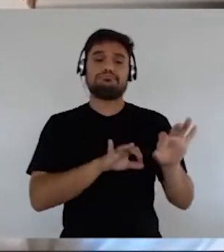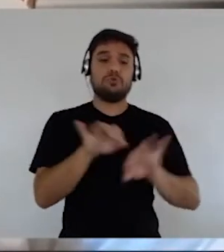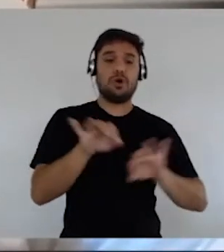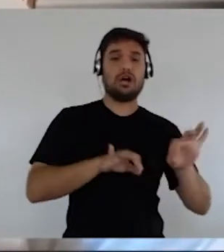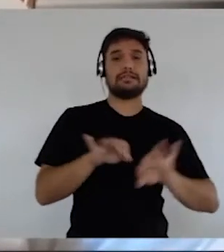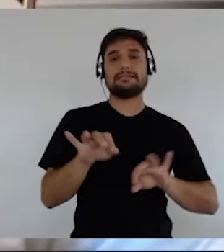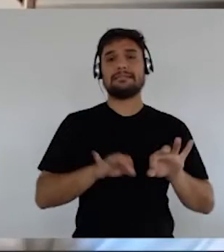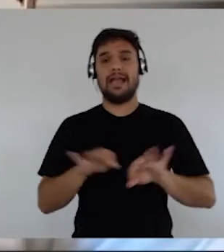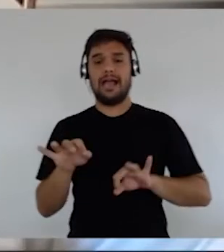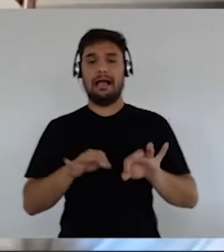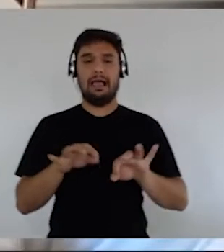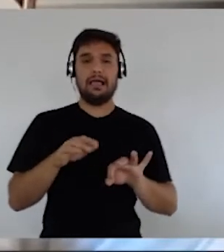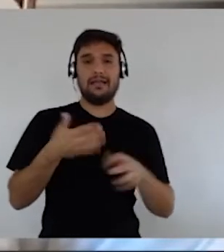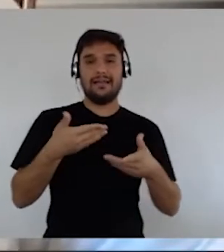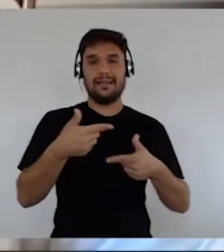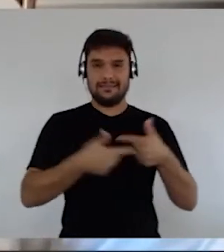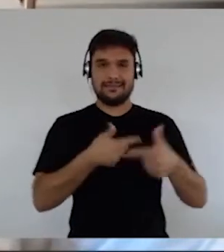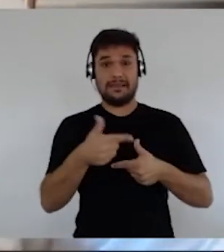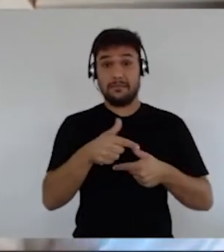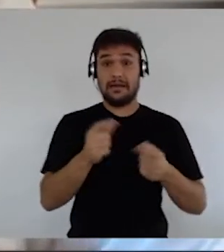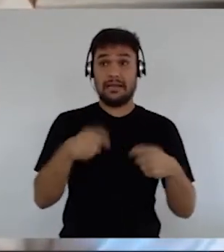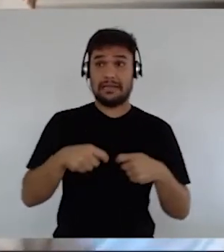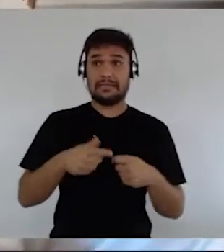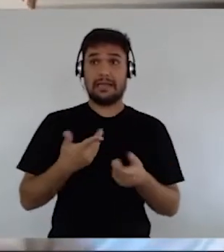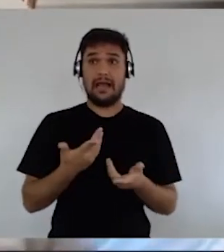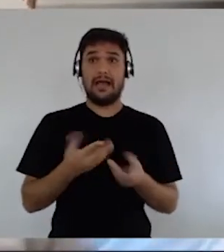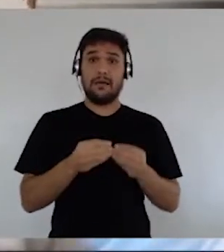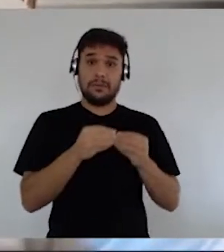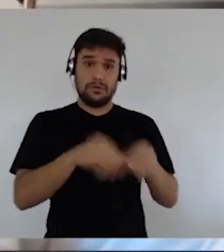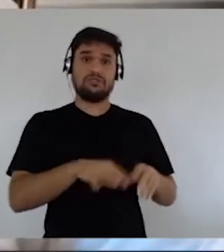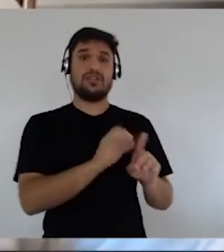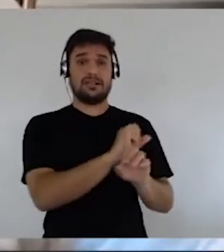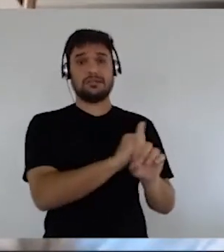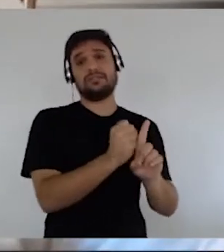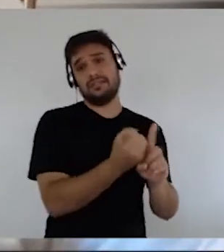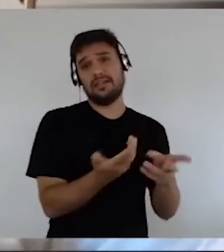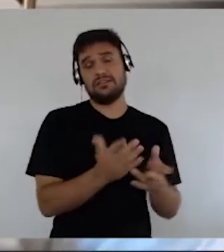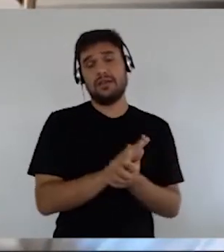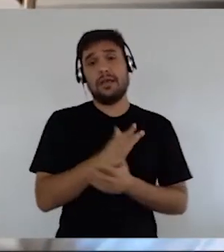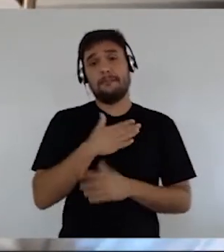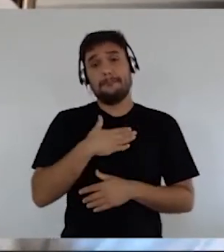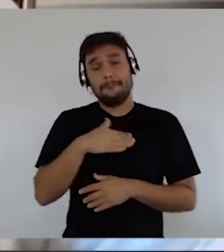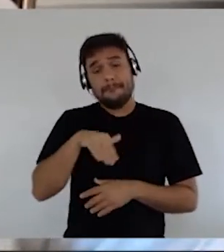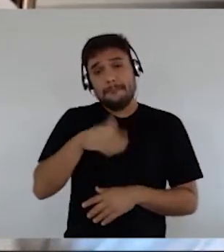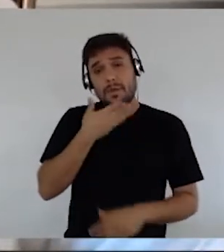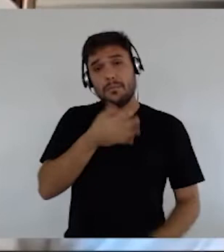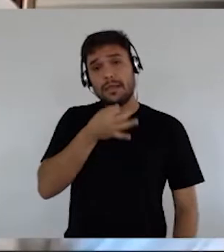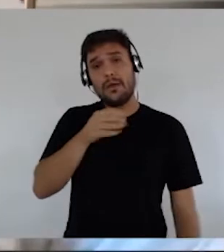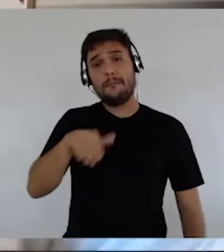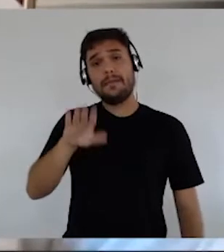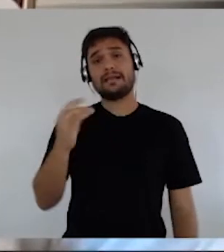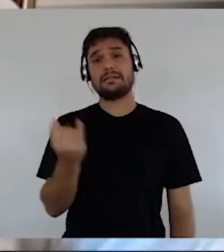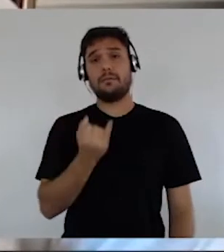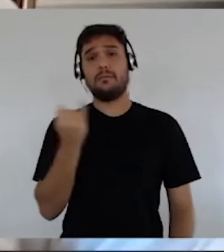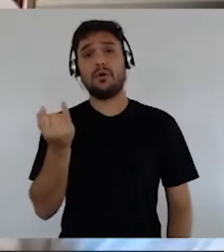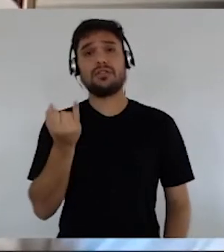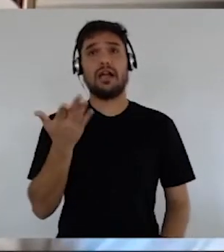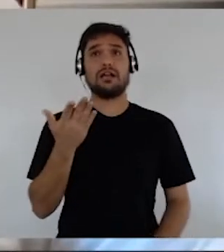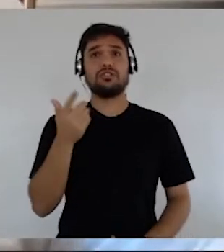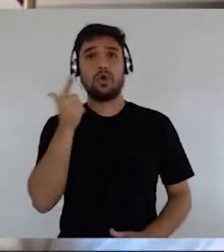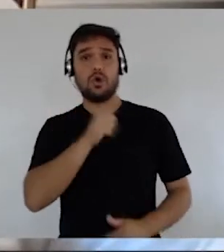estes meios que podem pacificar a sociedade. Eu hoje acho que mais importante que encontrar um